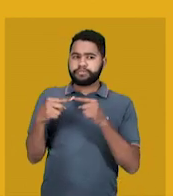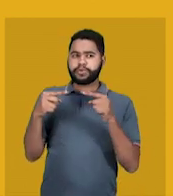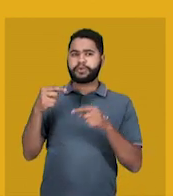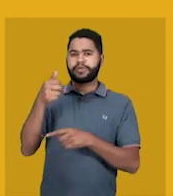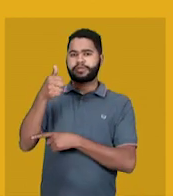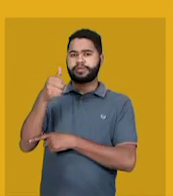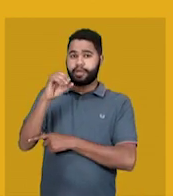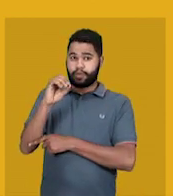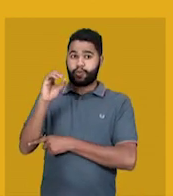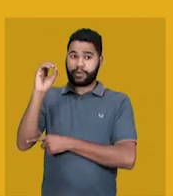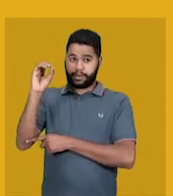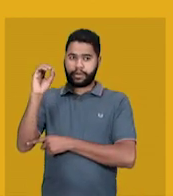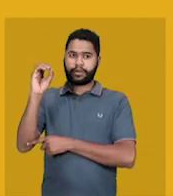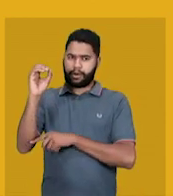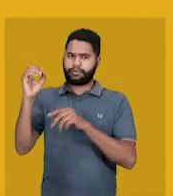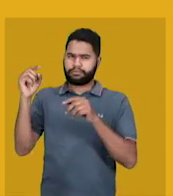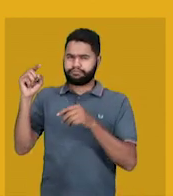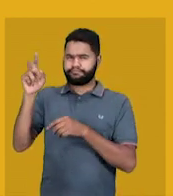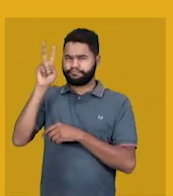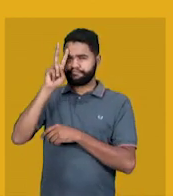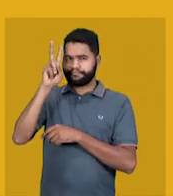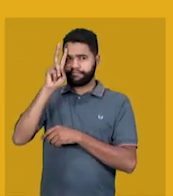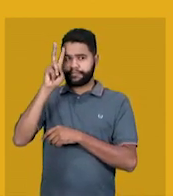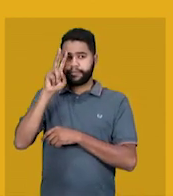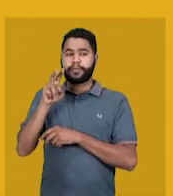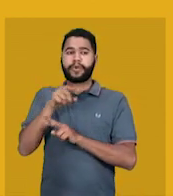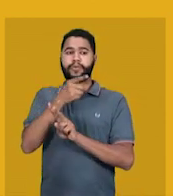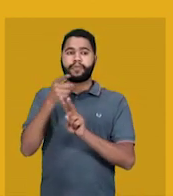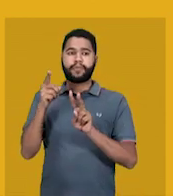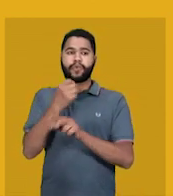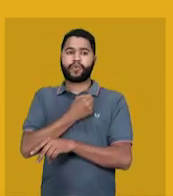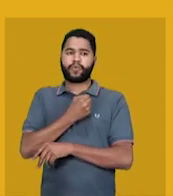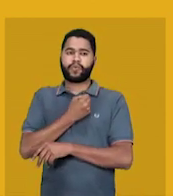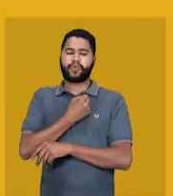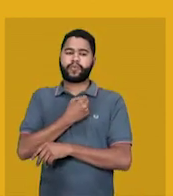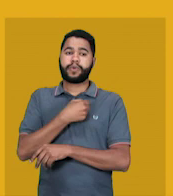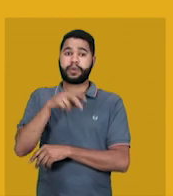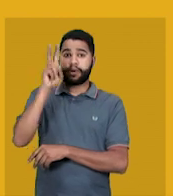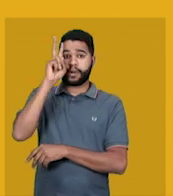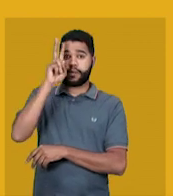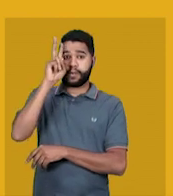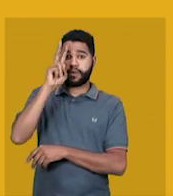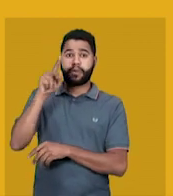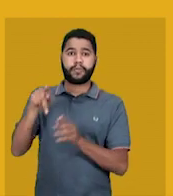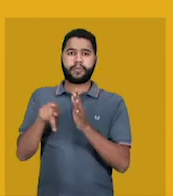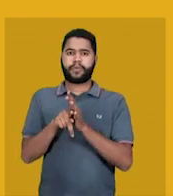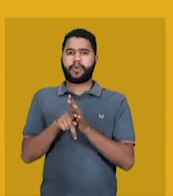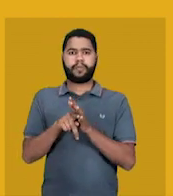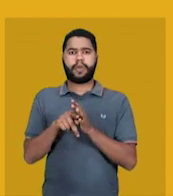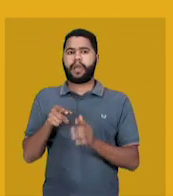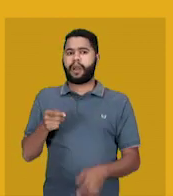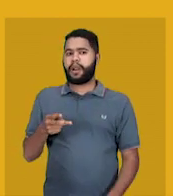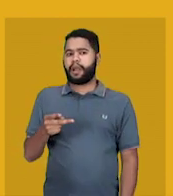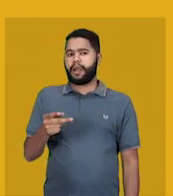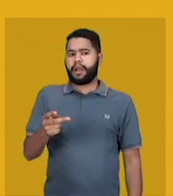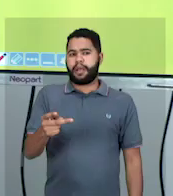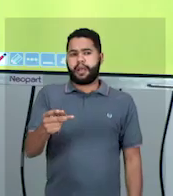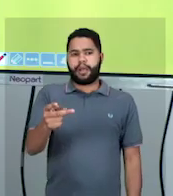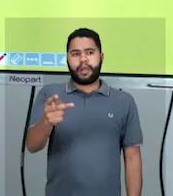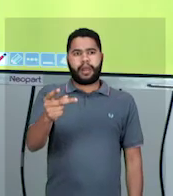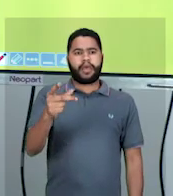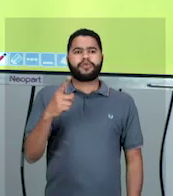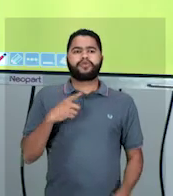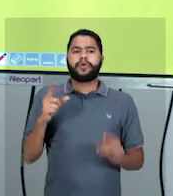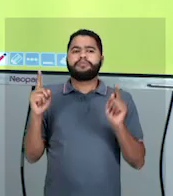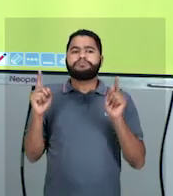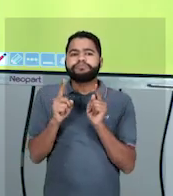valor de pia que eu aqui é o pin né a representação da letra pia que o valor numérico Lembrando que o número racional infinito né então se que é só